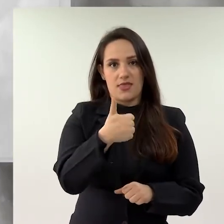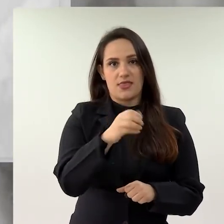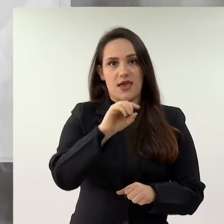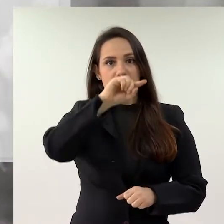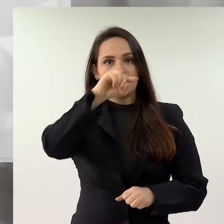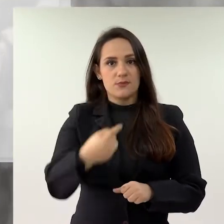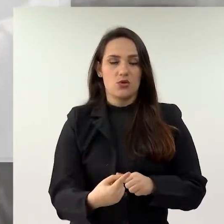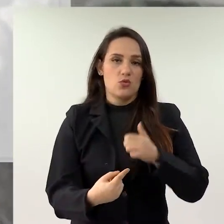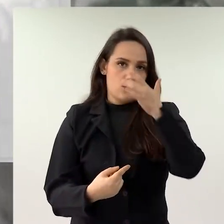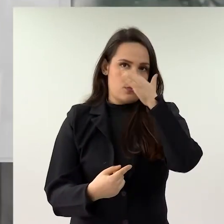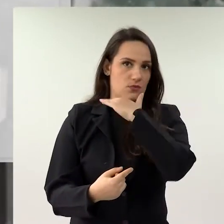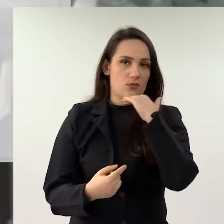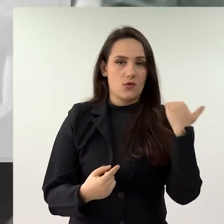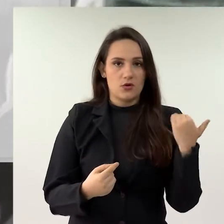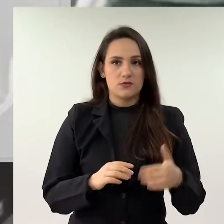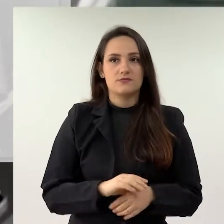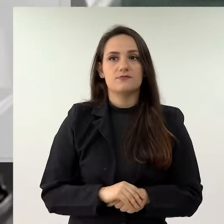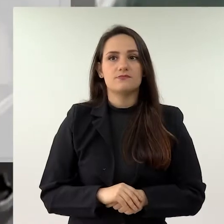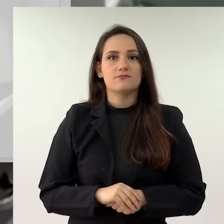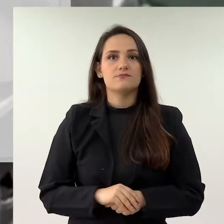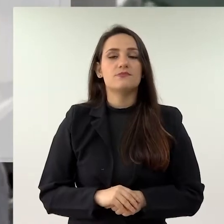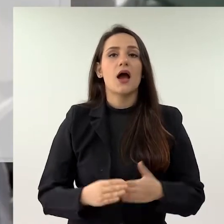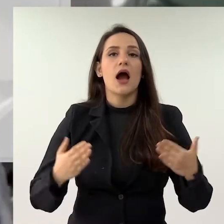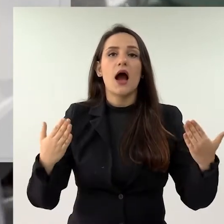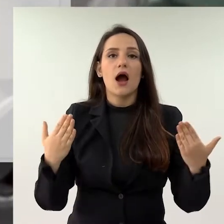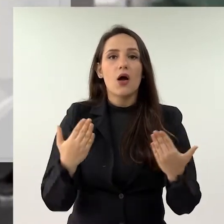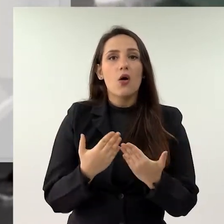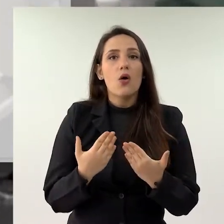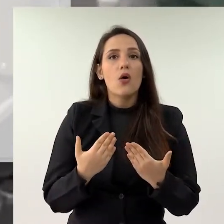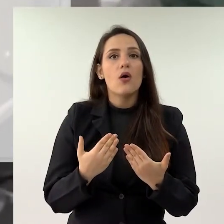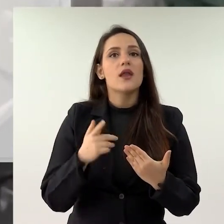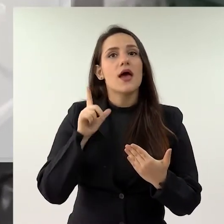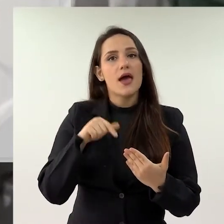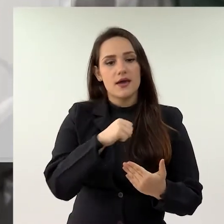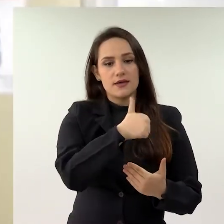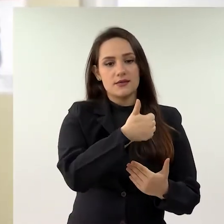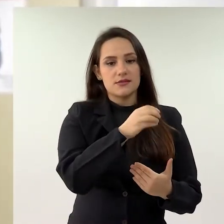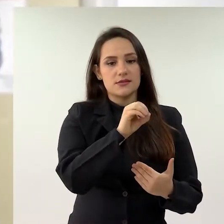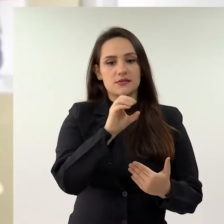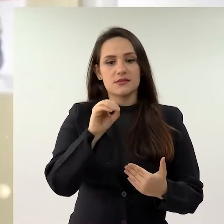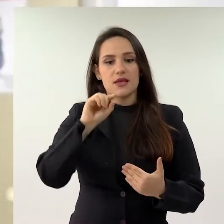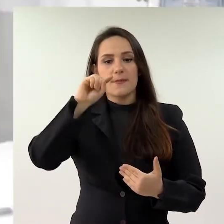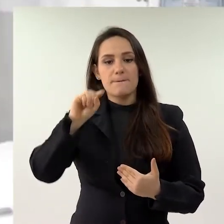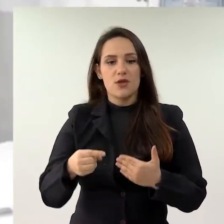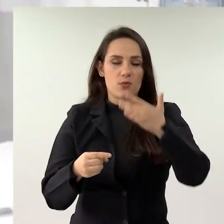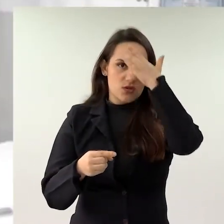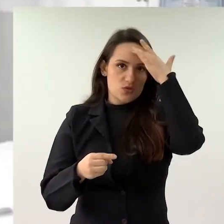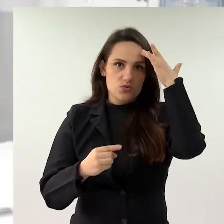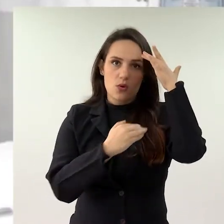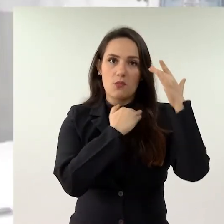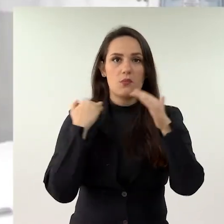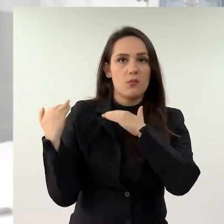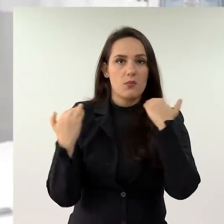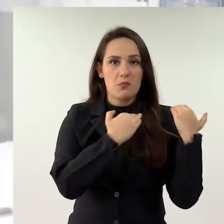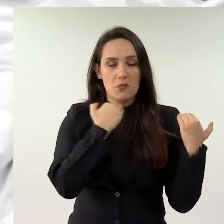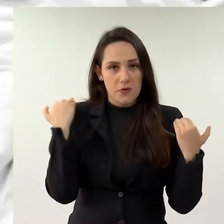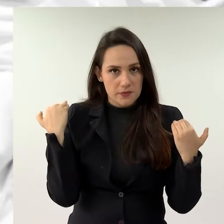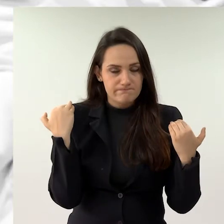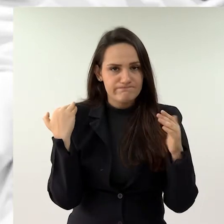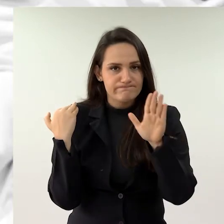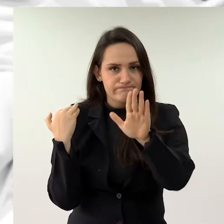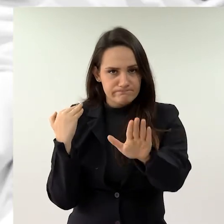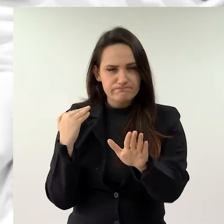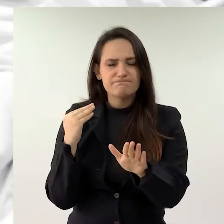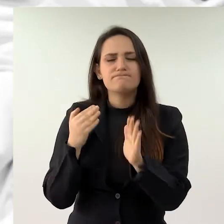que abrimos esse vídeo: 100 mil vidas perdidas. Quando os casos de contágio começaram